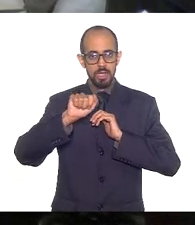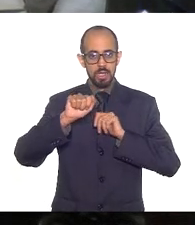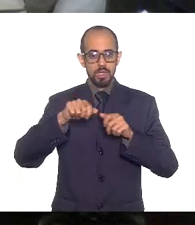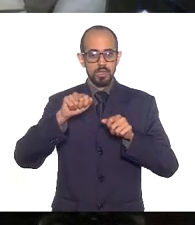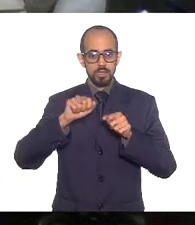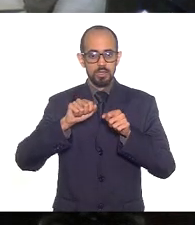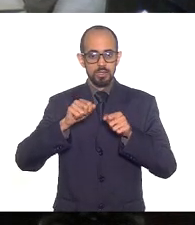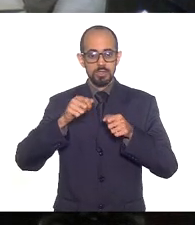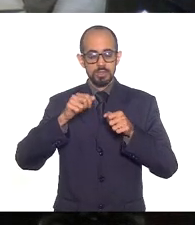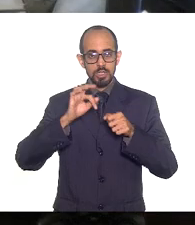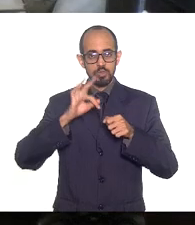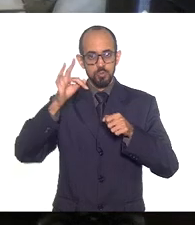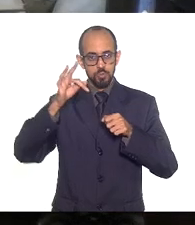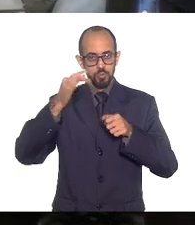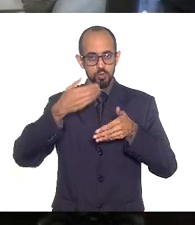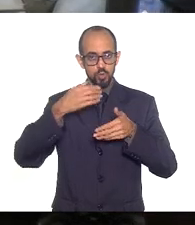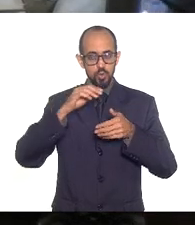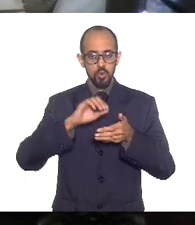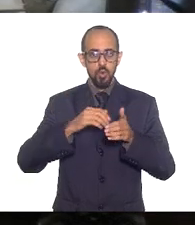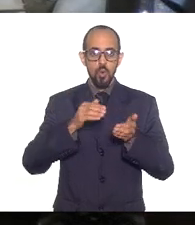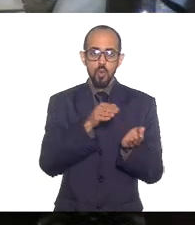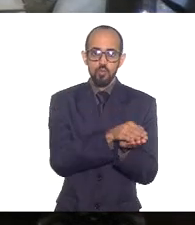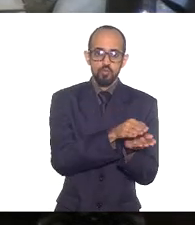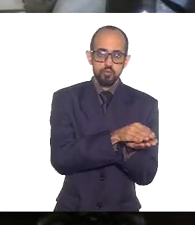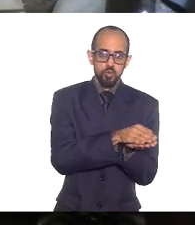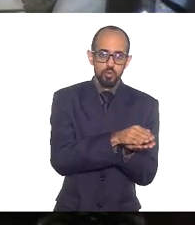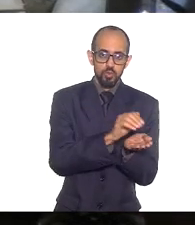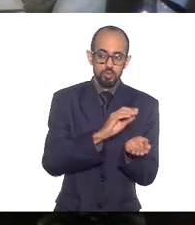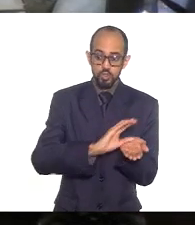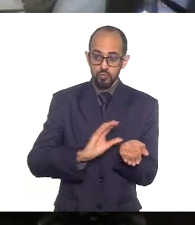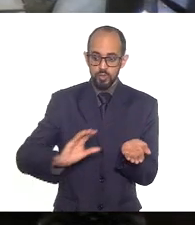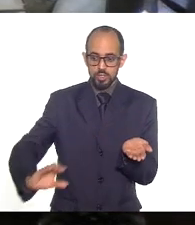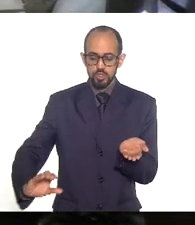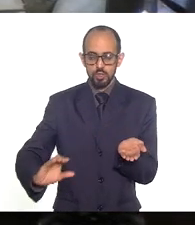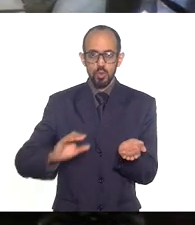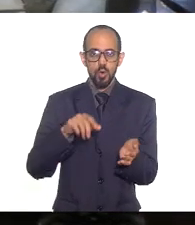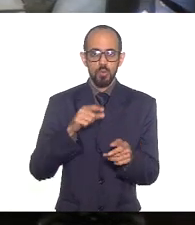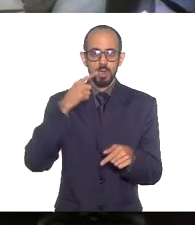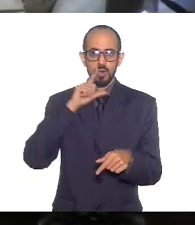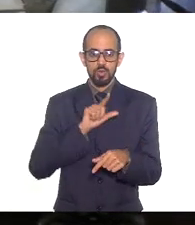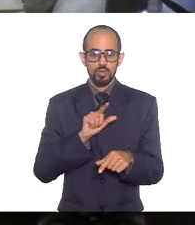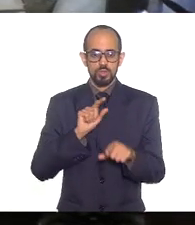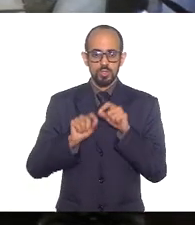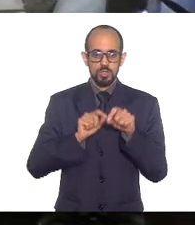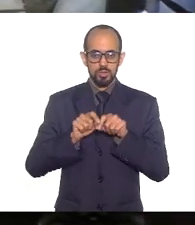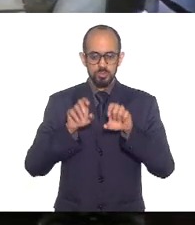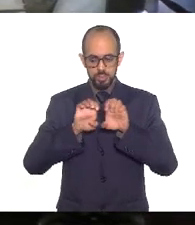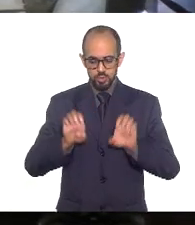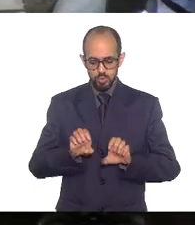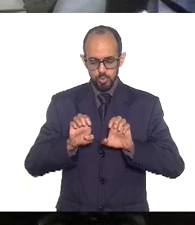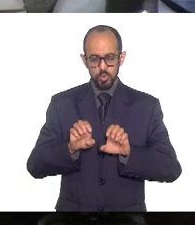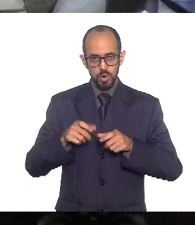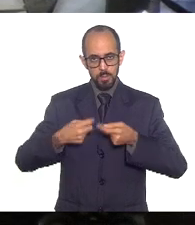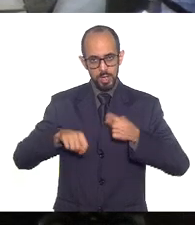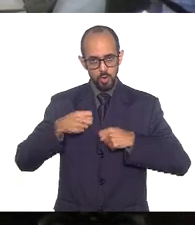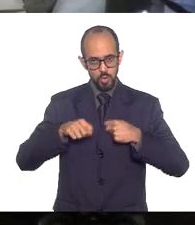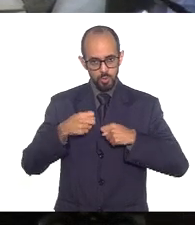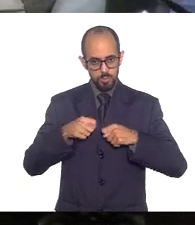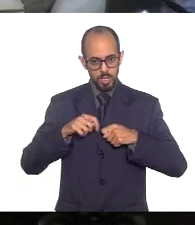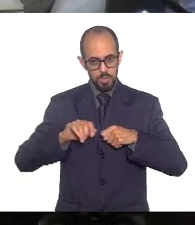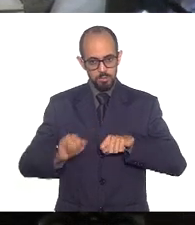sirva como fundo investidor para o estado aportar recursos em projetos âncoras e sejam estruturante para a nossa economia